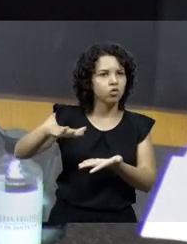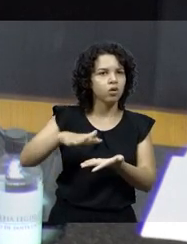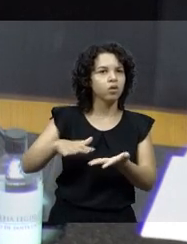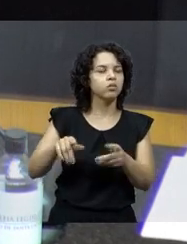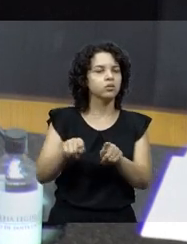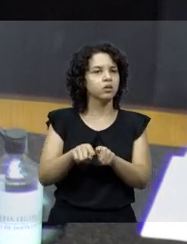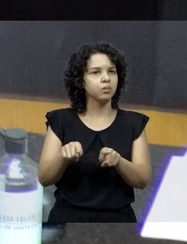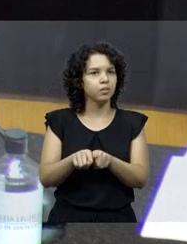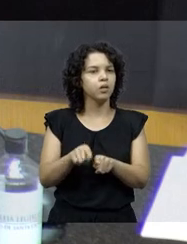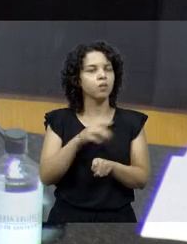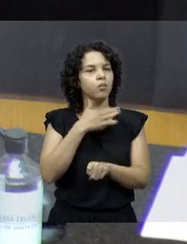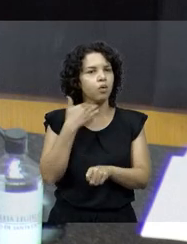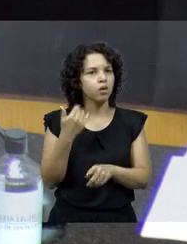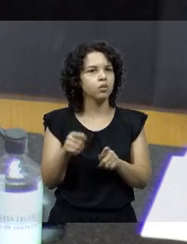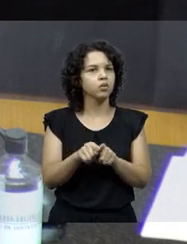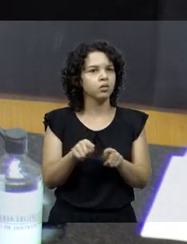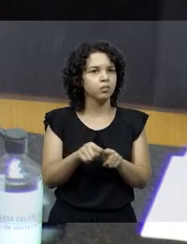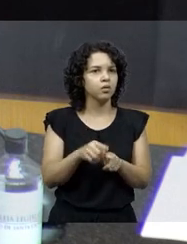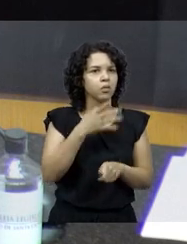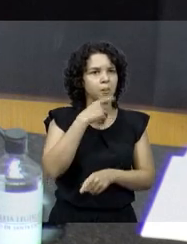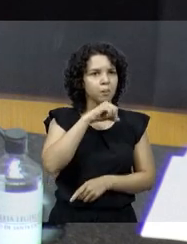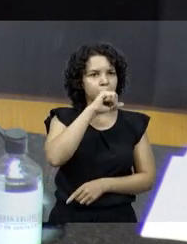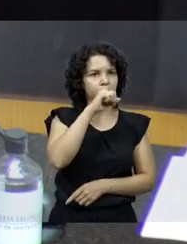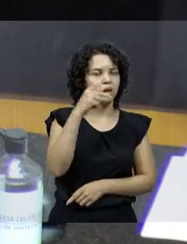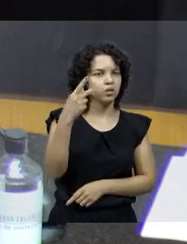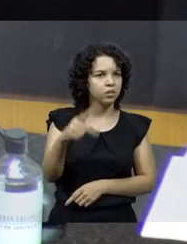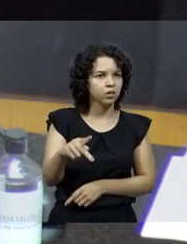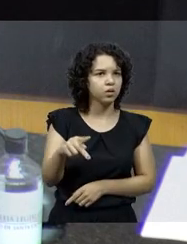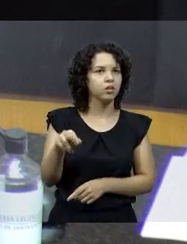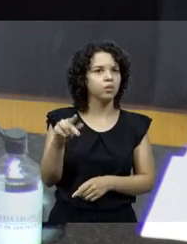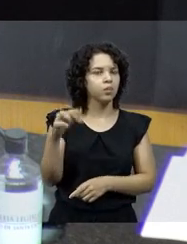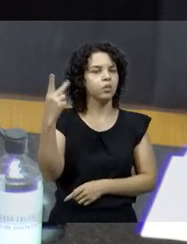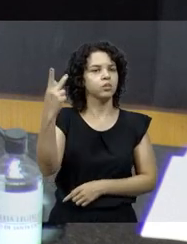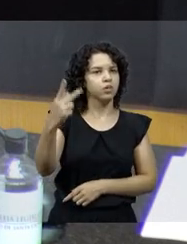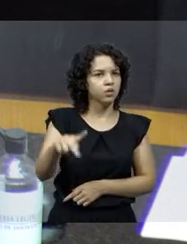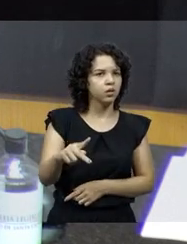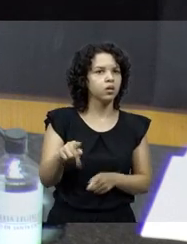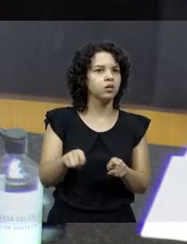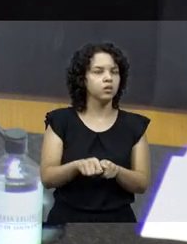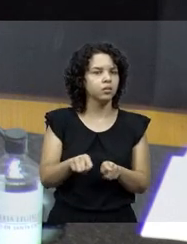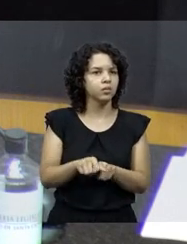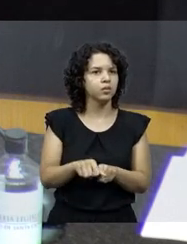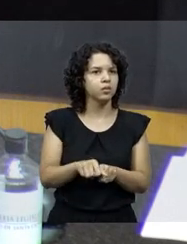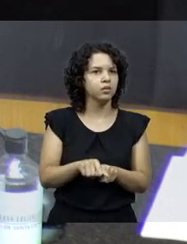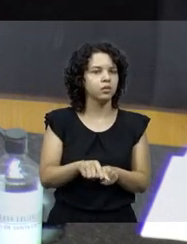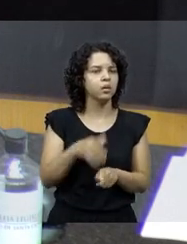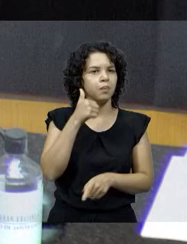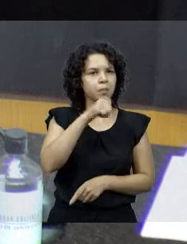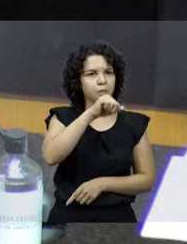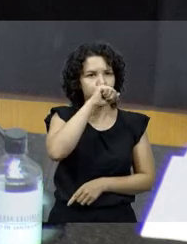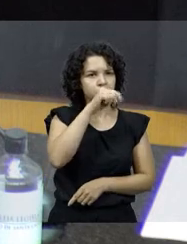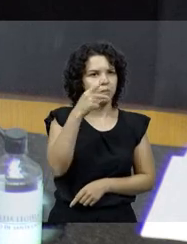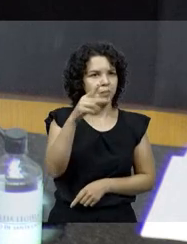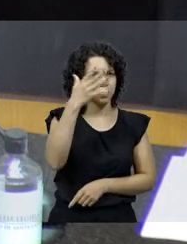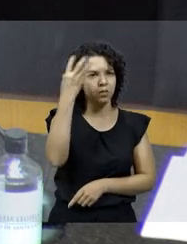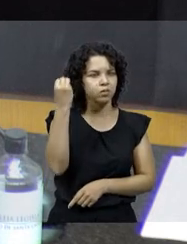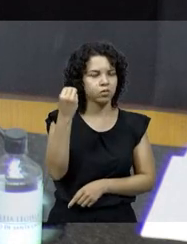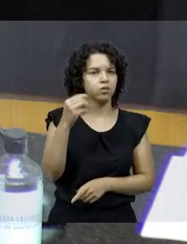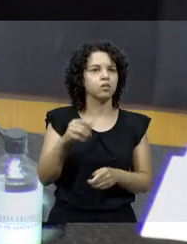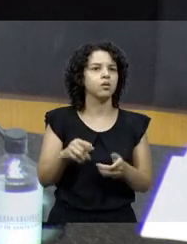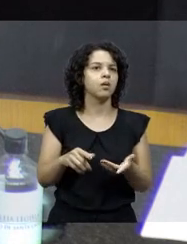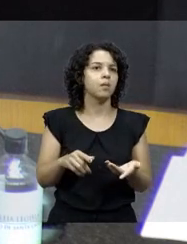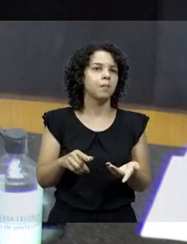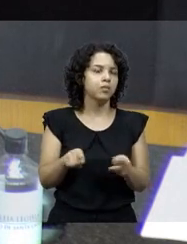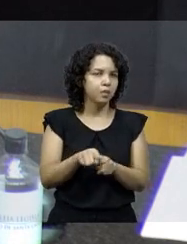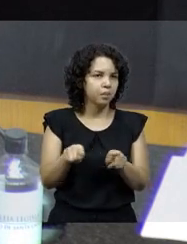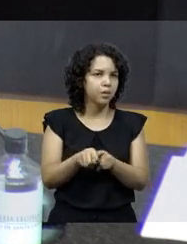Valdemar Contador, que é o pai dele, e o Marquinhos, o irmão dele, me foge o nome da mãe dele agora, mas também é